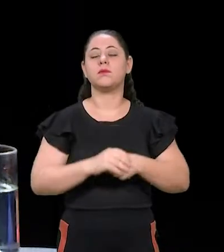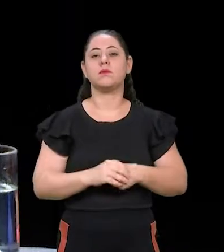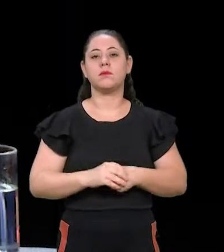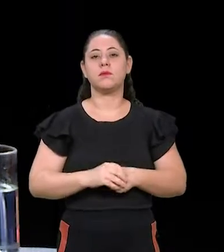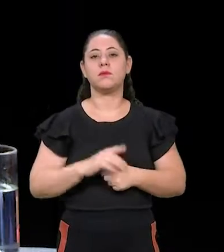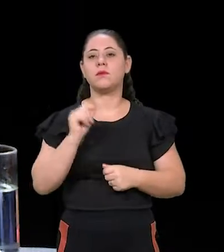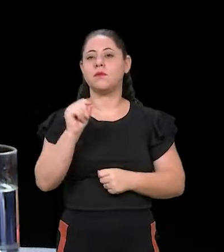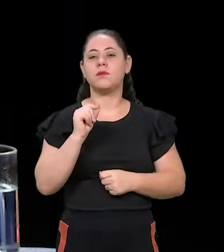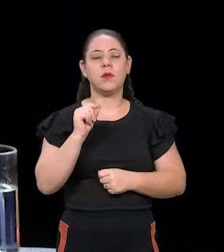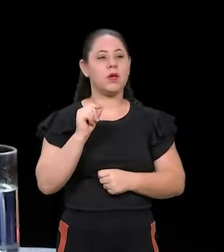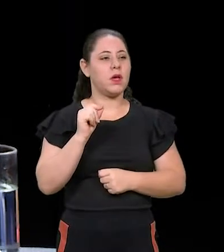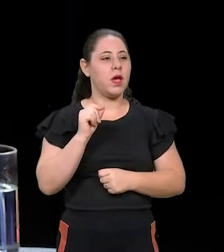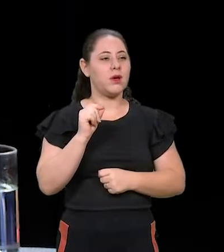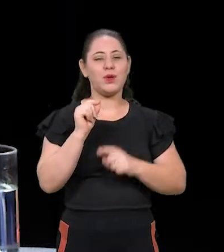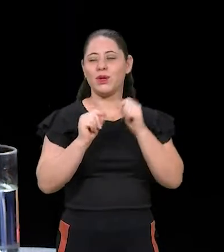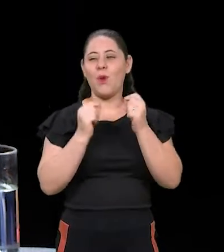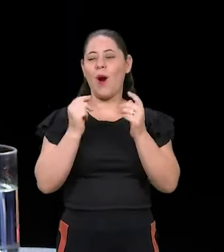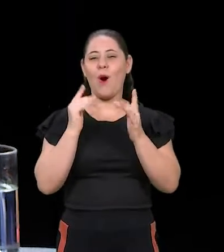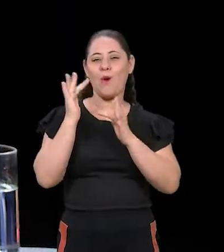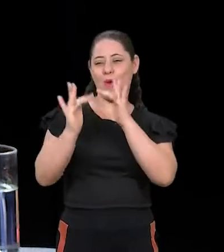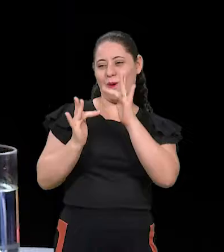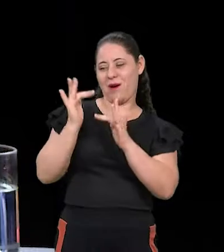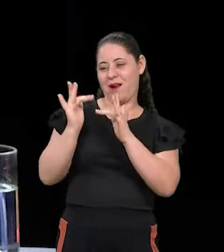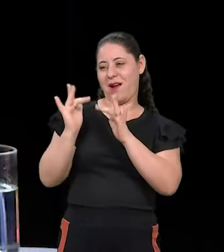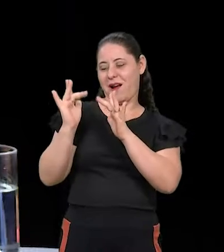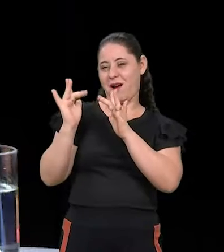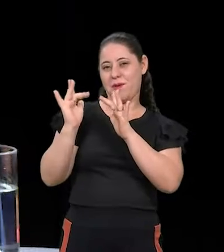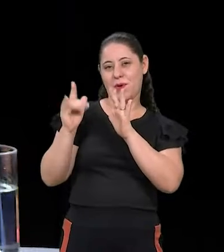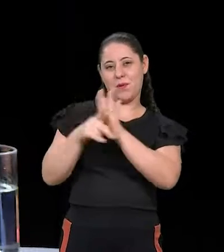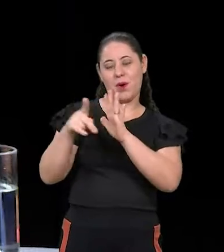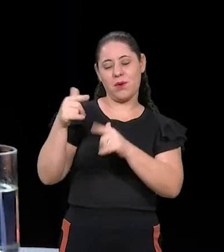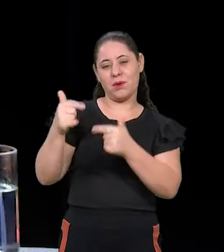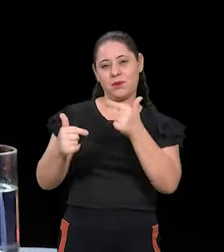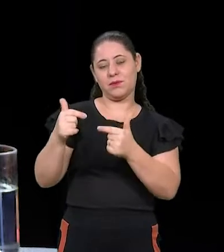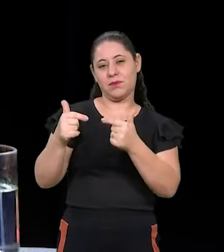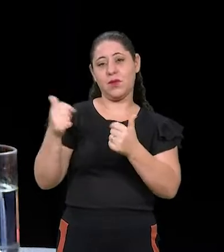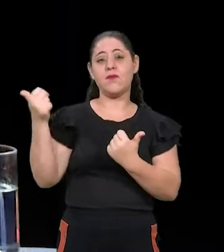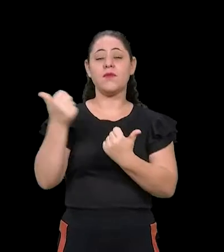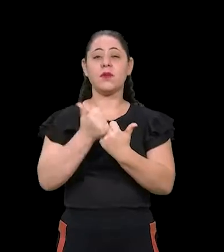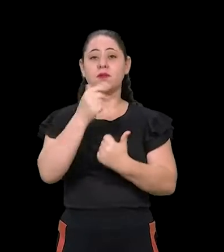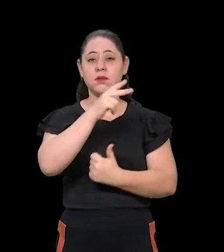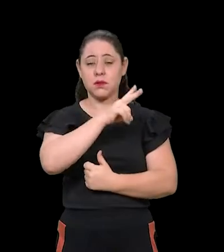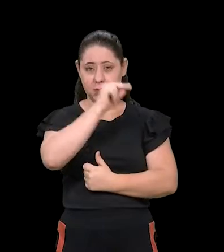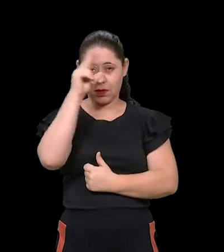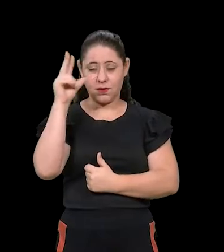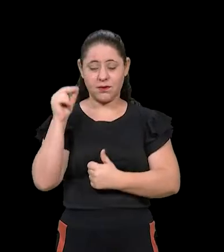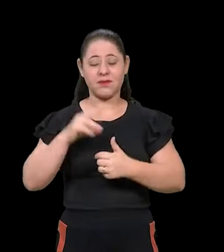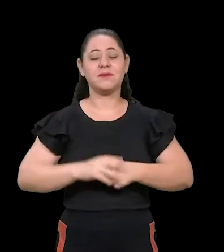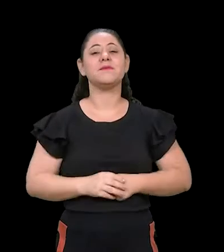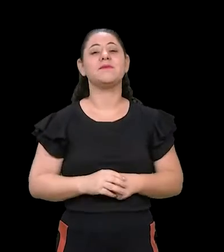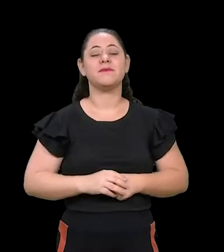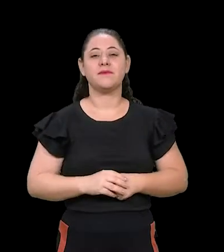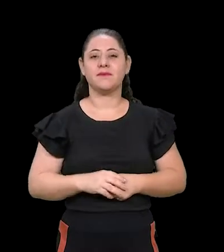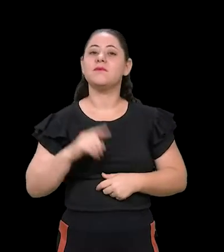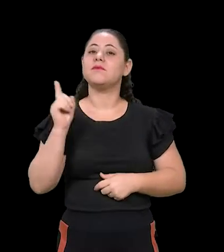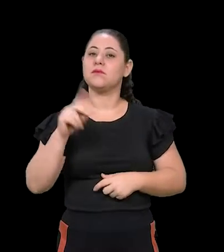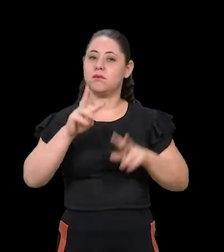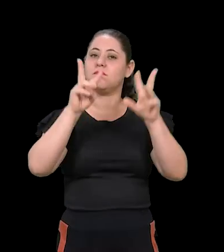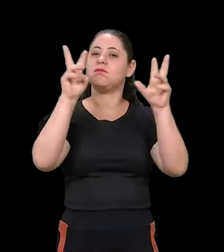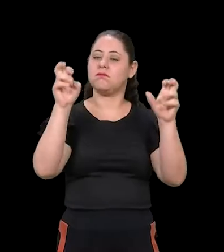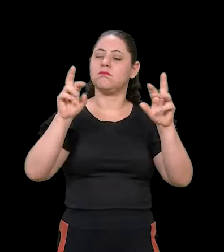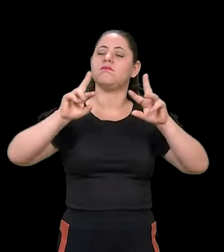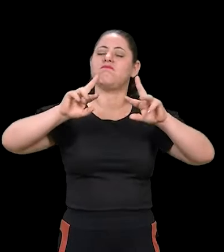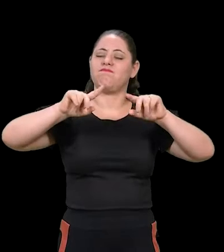essa paquera, esse namoro com a política até a candidatura como vice-prefeito. Tema mais complexo, né? A